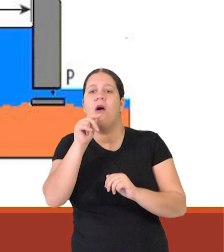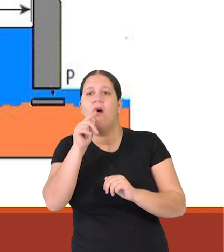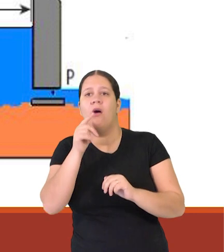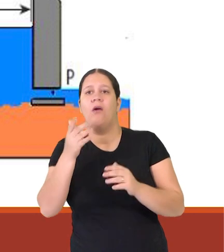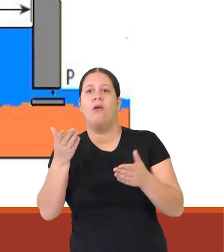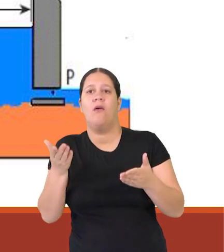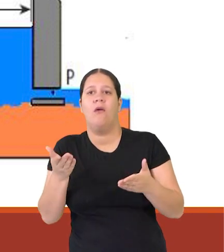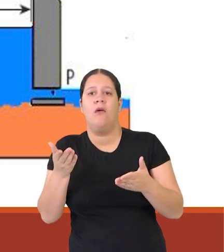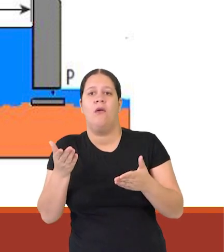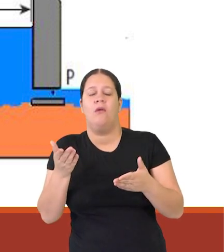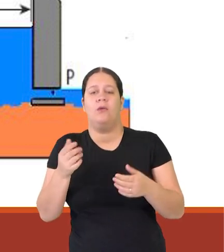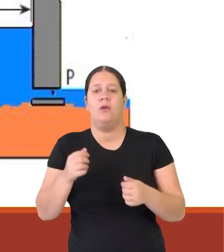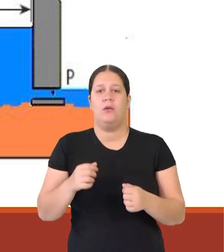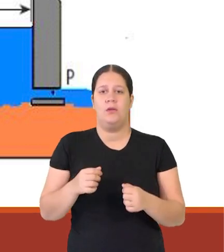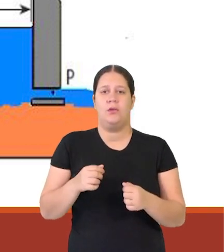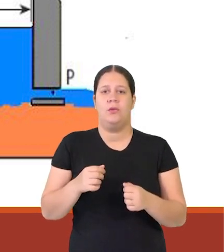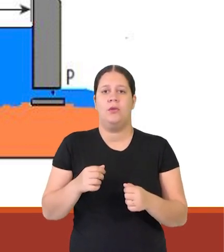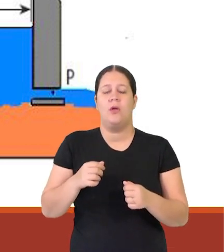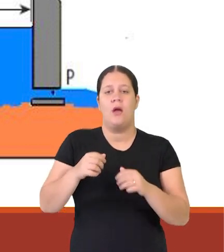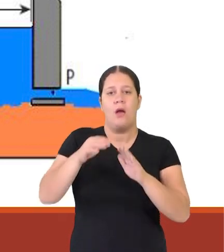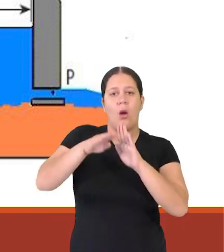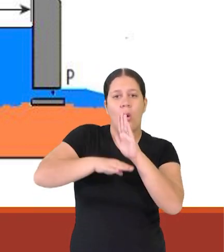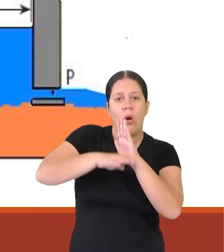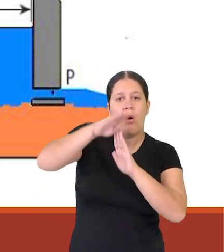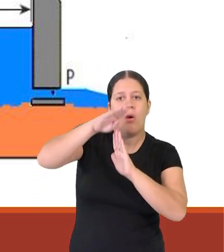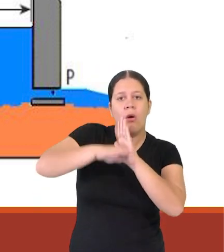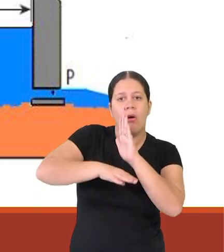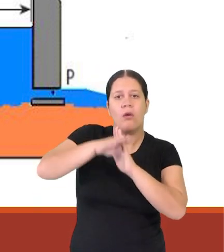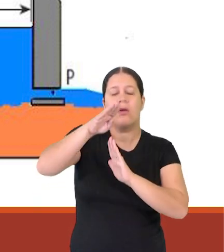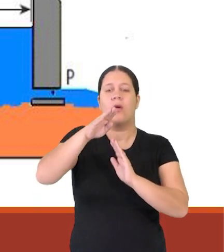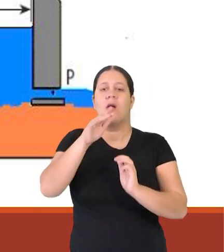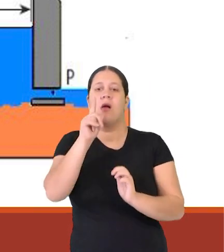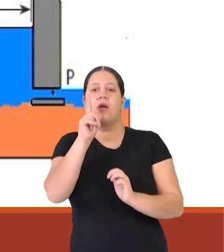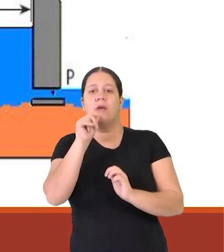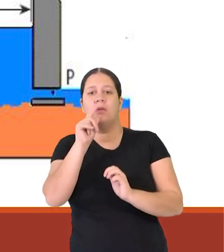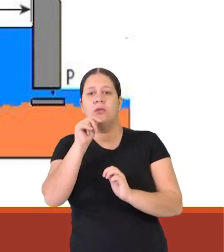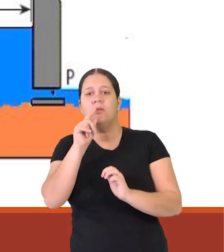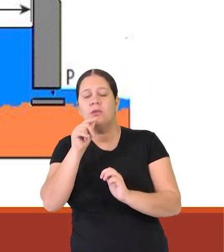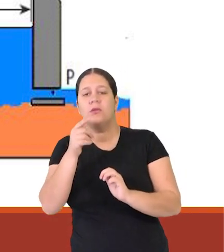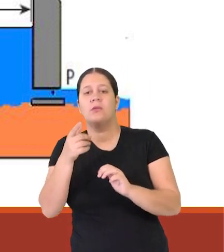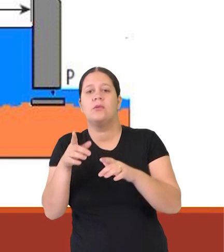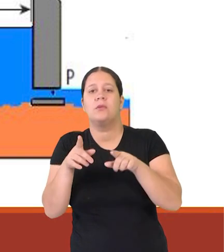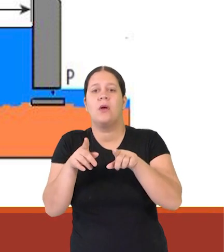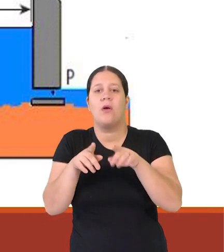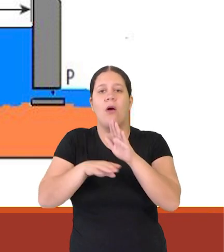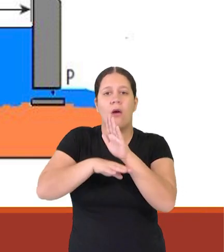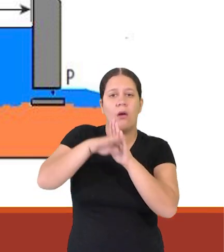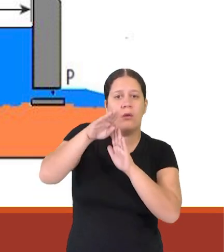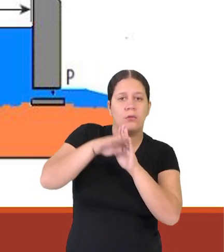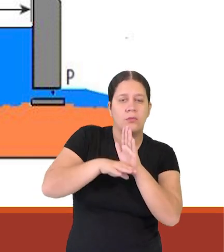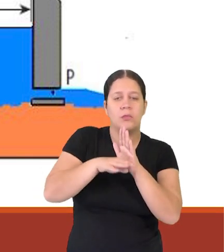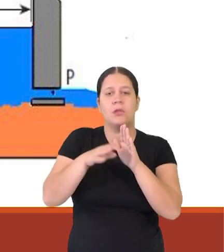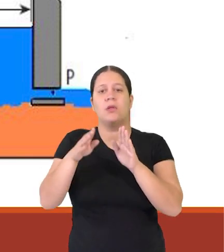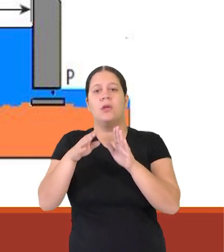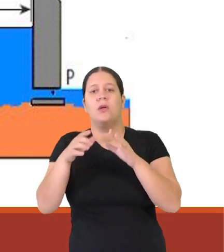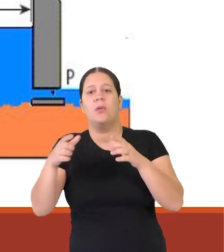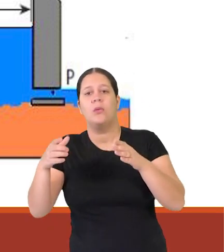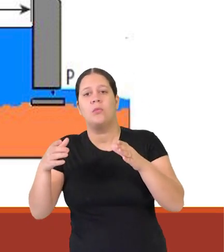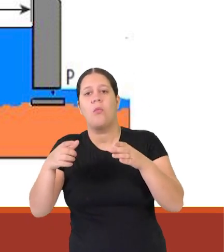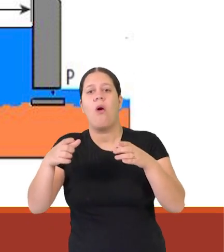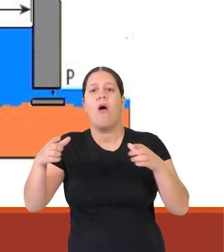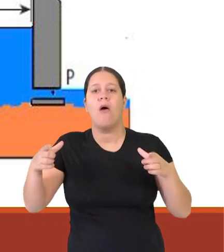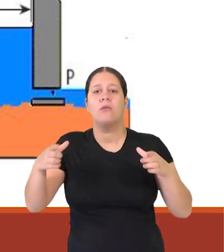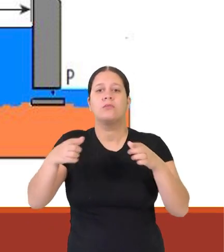Veja, o volume aumentando aqui, certo? Ele pode estar, inclusive, aumentando para os lados. E isso não